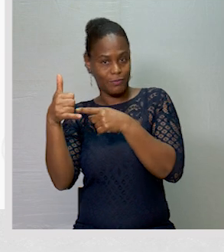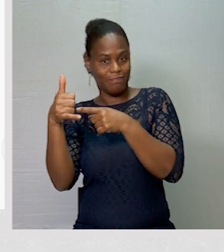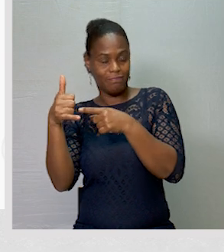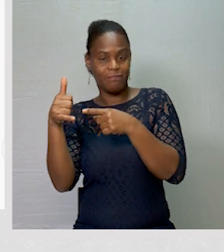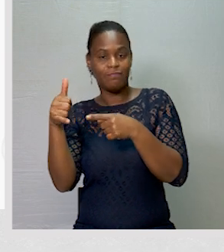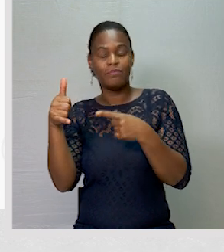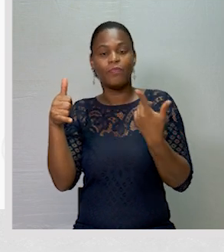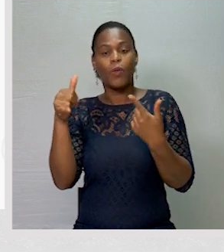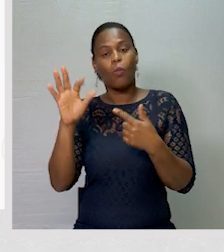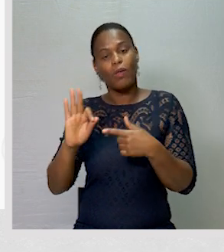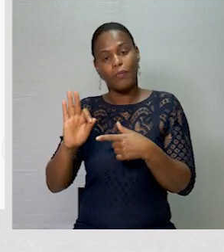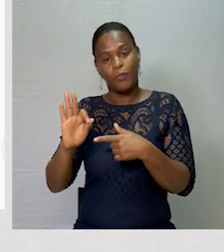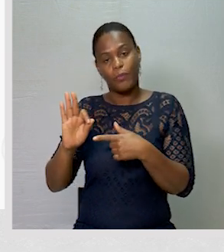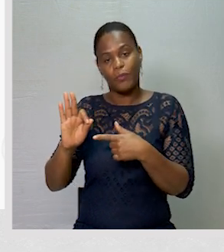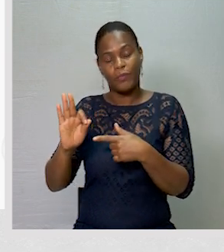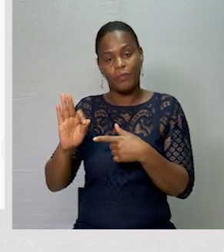2,